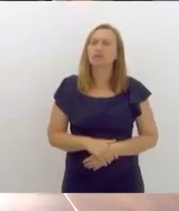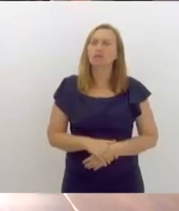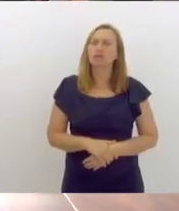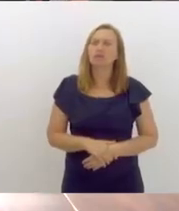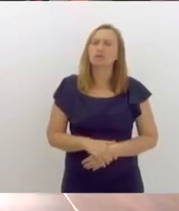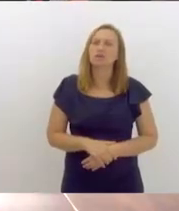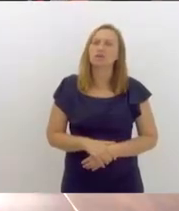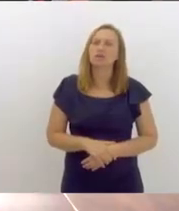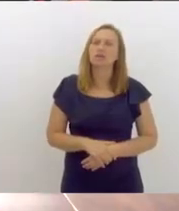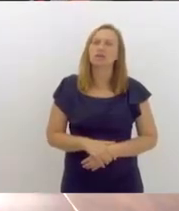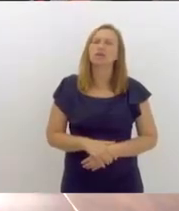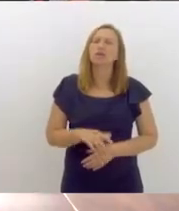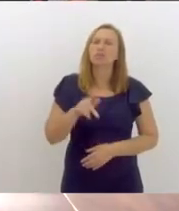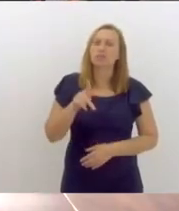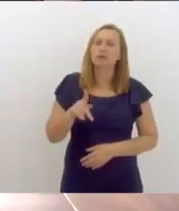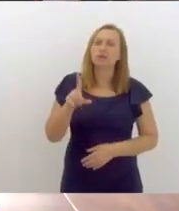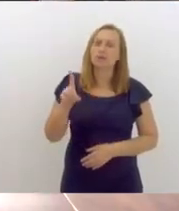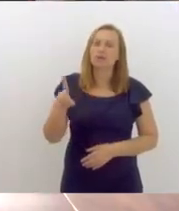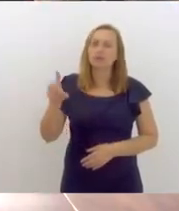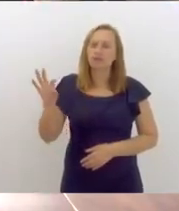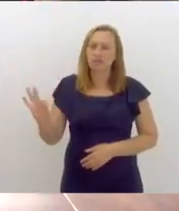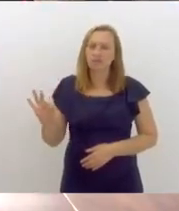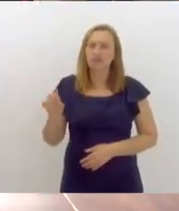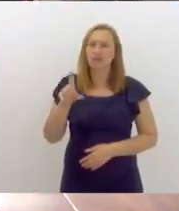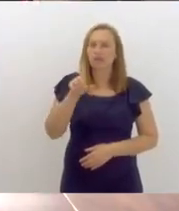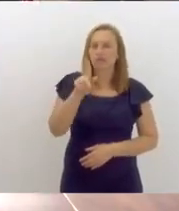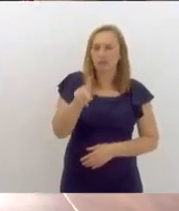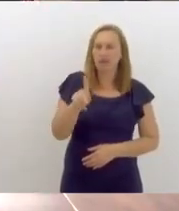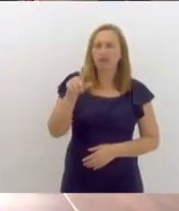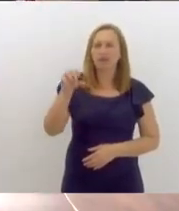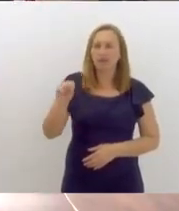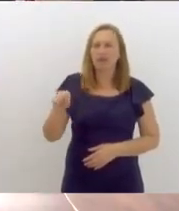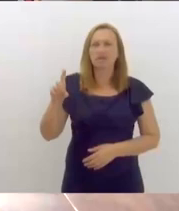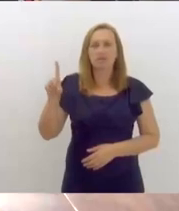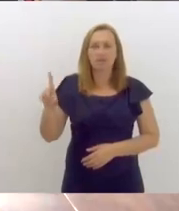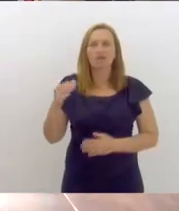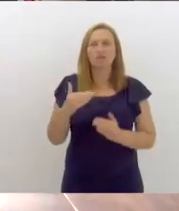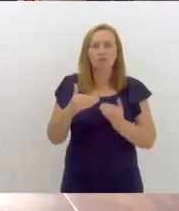bancada do PDT já falei do PSD contrário